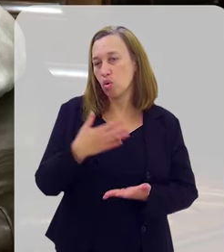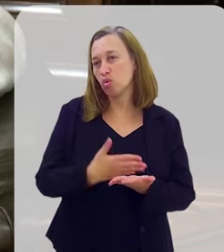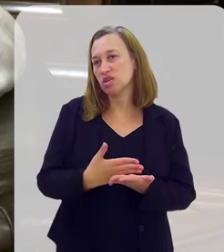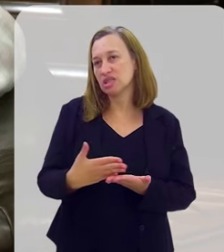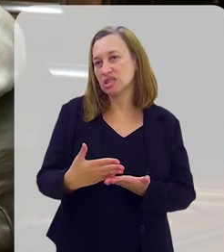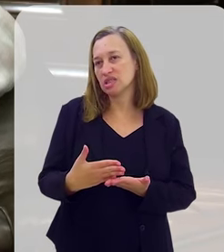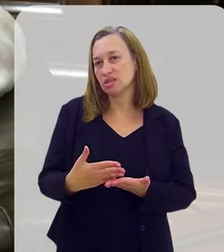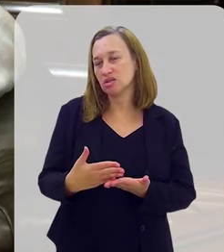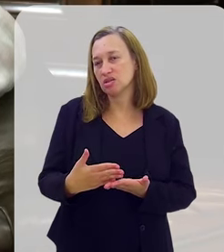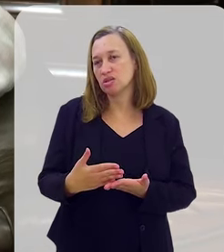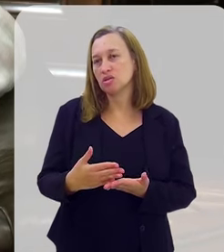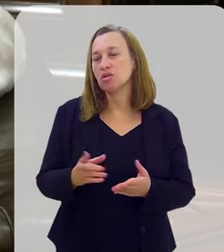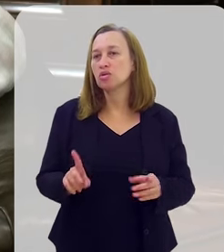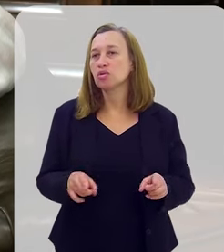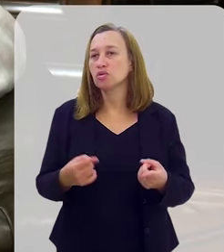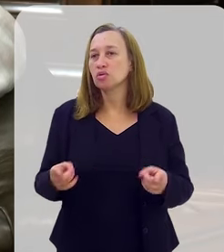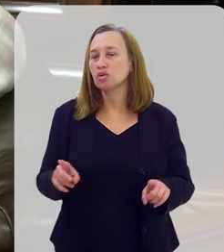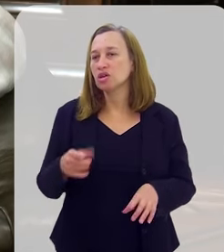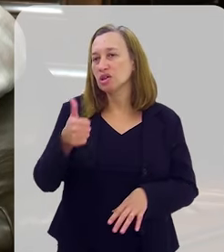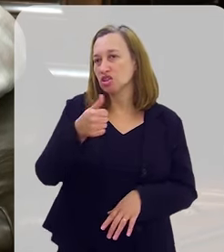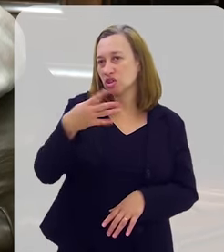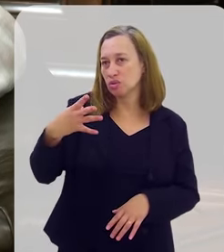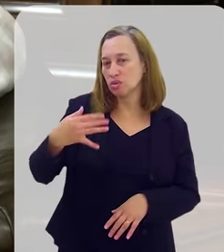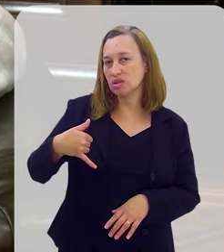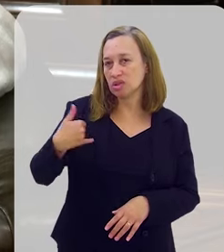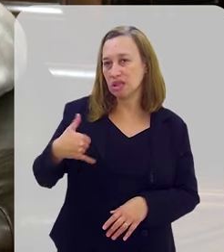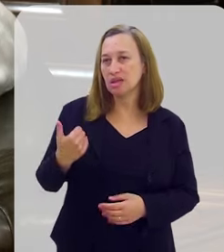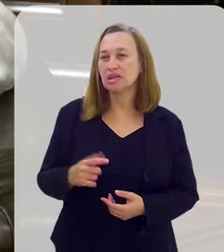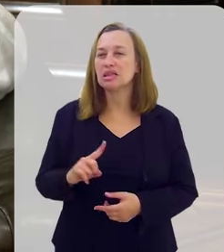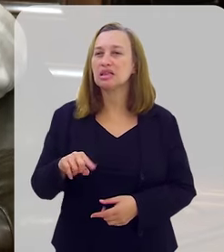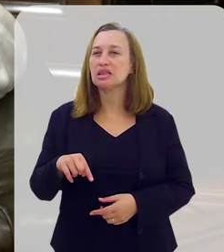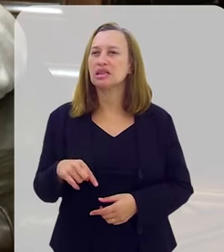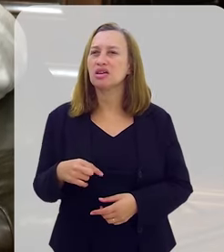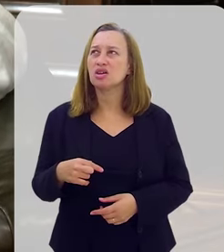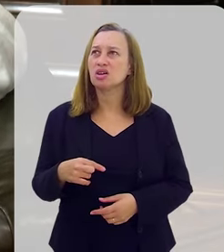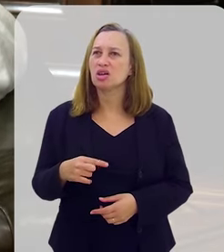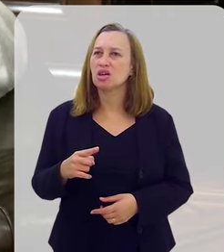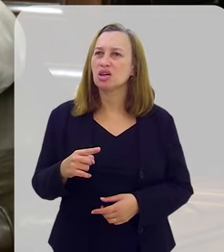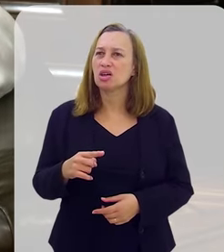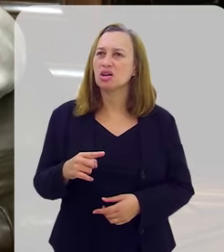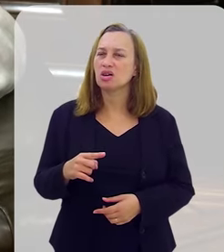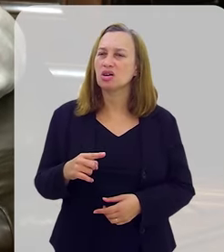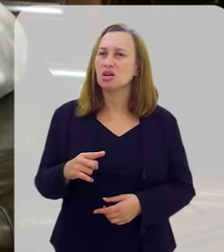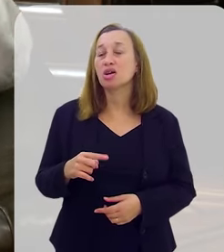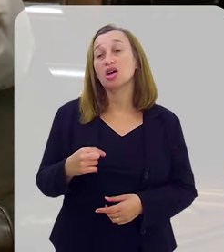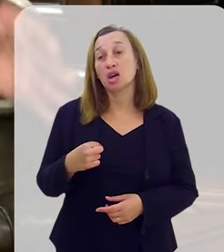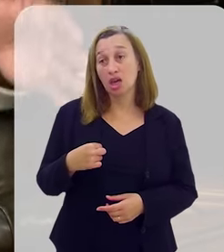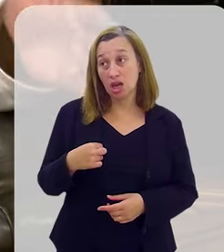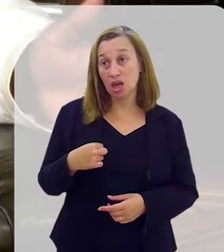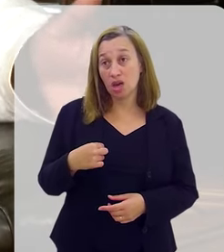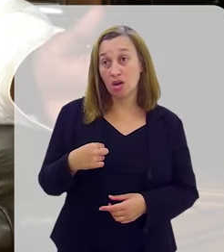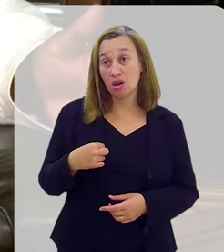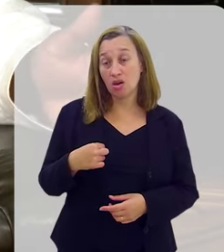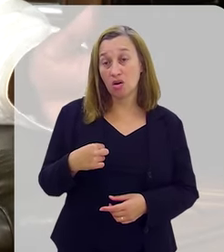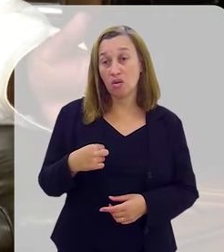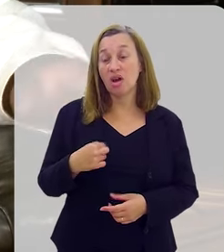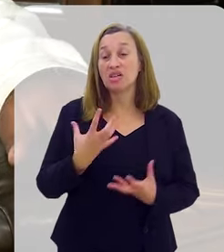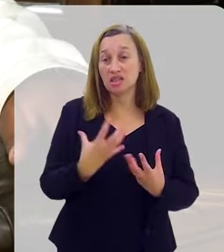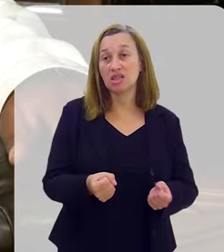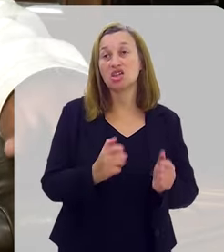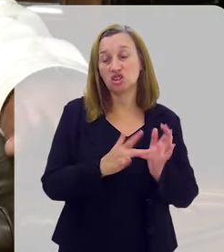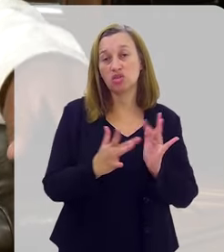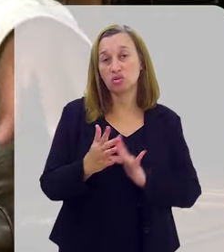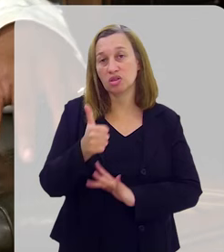eu comecei com a música aos 14 anos. 14 anos. Dentro disso, eu não vim de berço evangélico, me converti aos 14 anos.